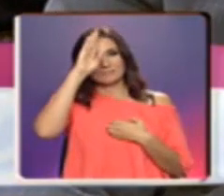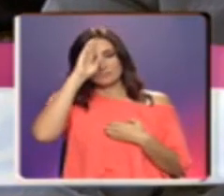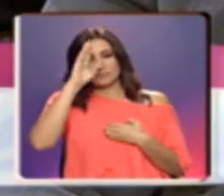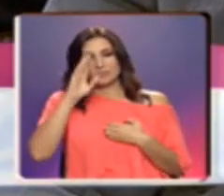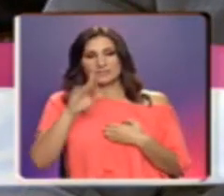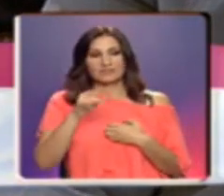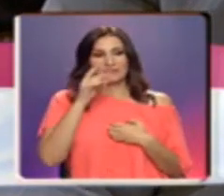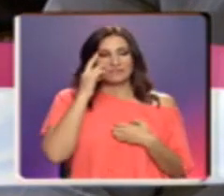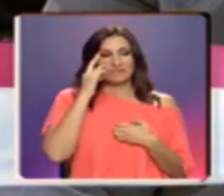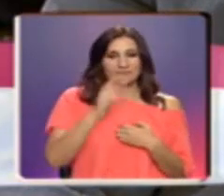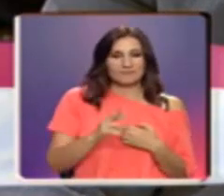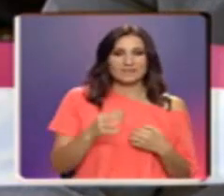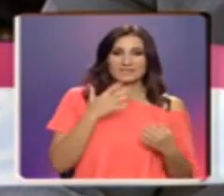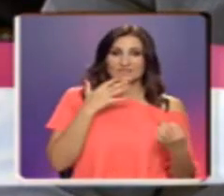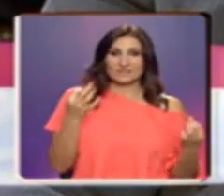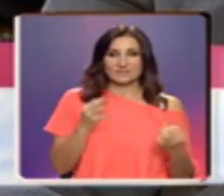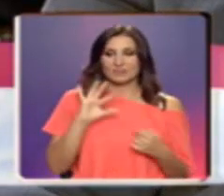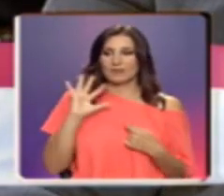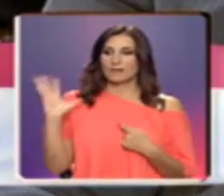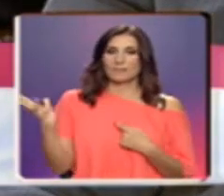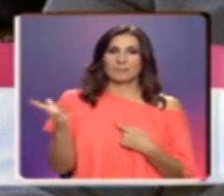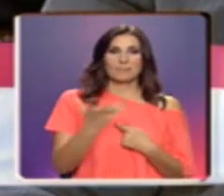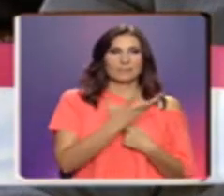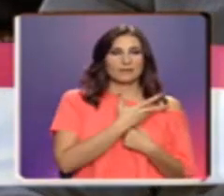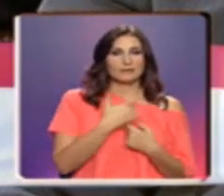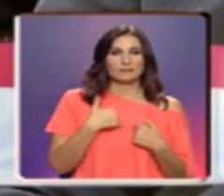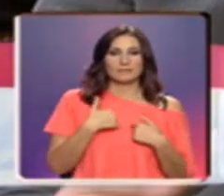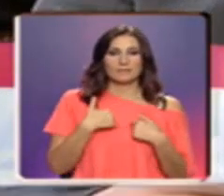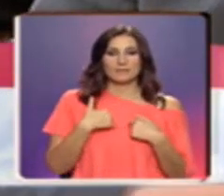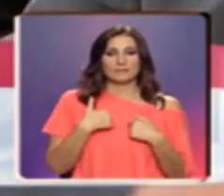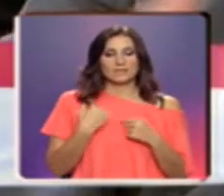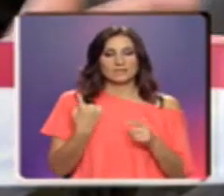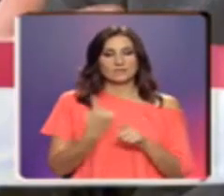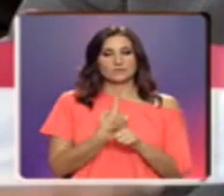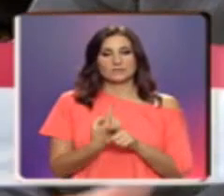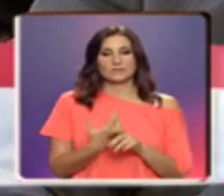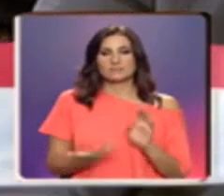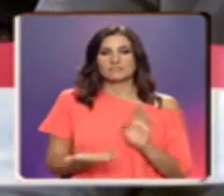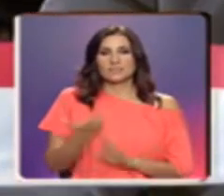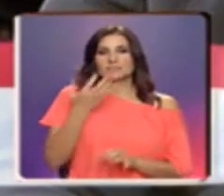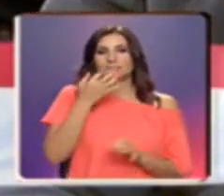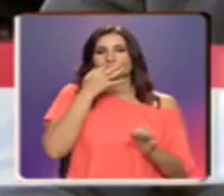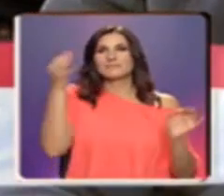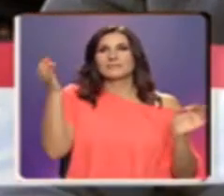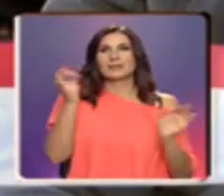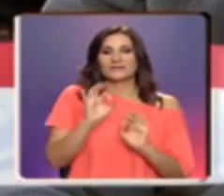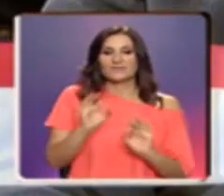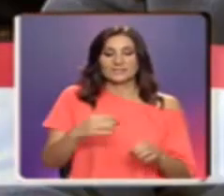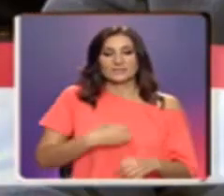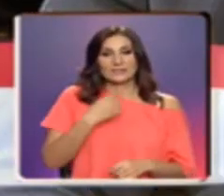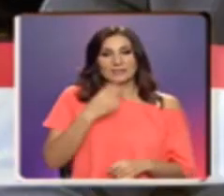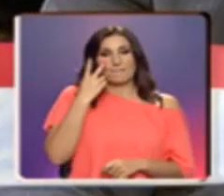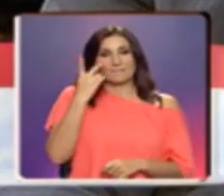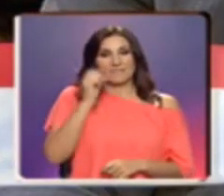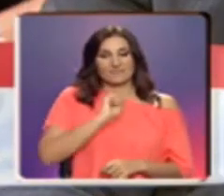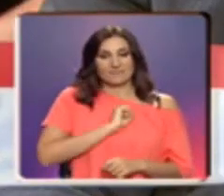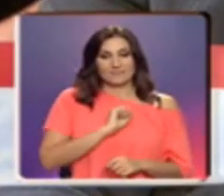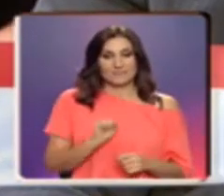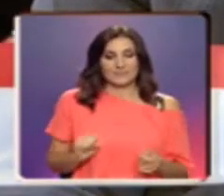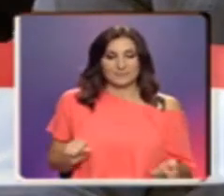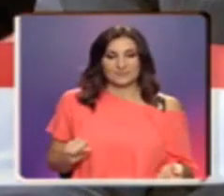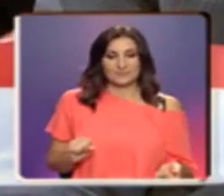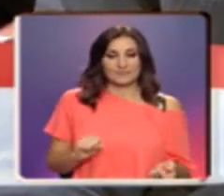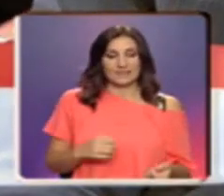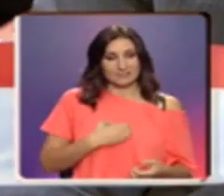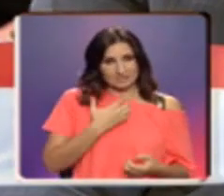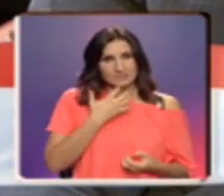aquilo que era um ambiente que para mim foi das coisas mais magníficas que senti na minha vida, que